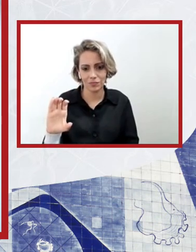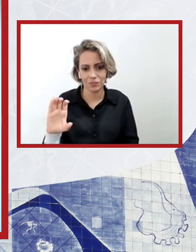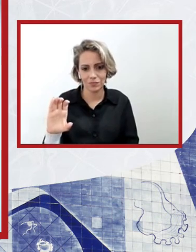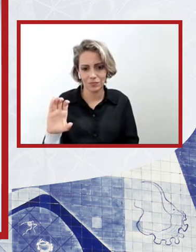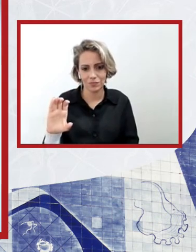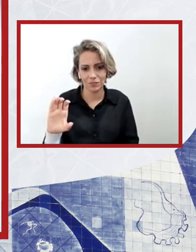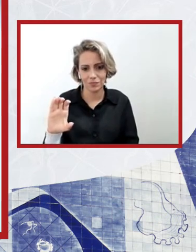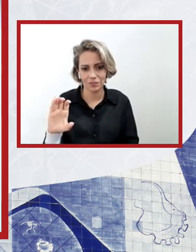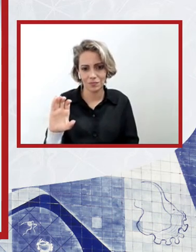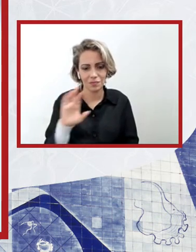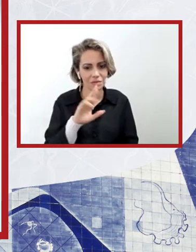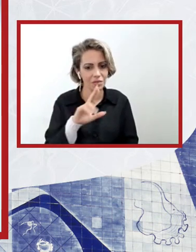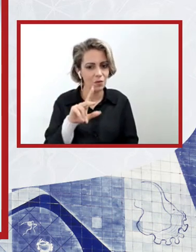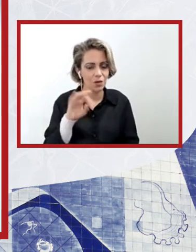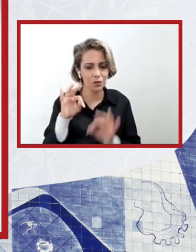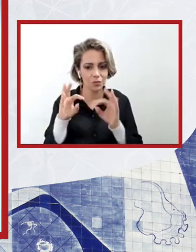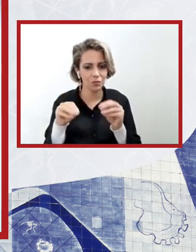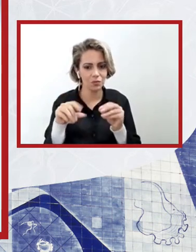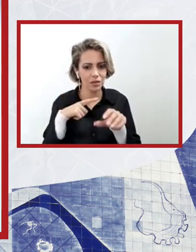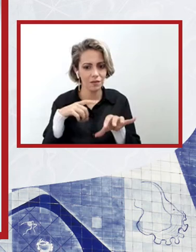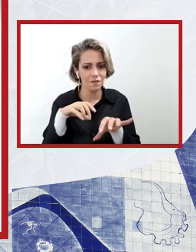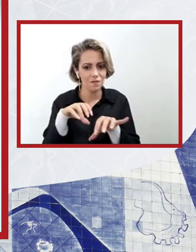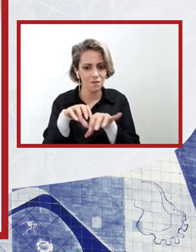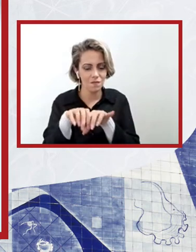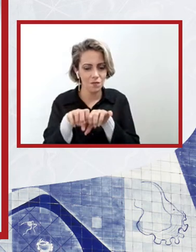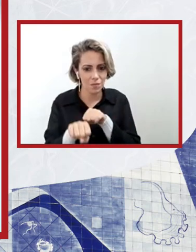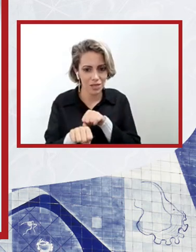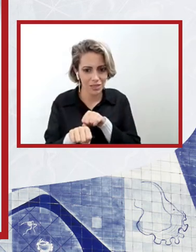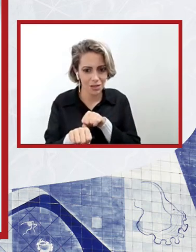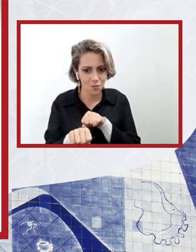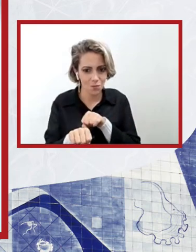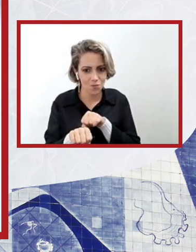nem todos tinham uma formação,